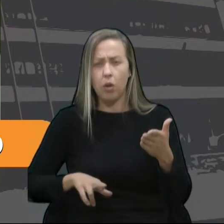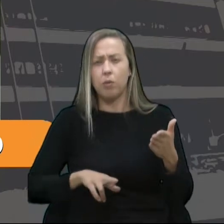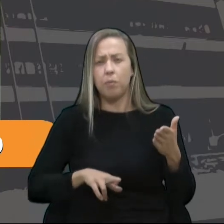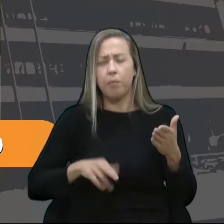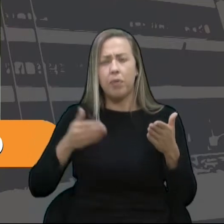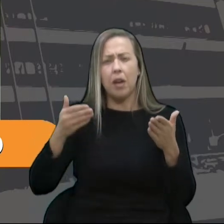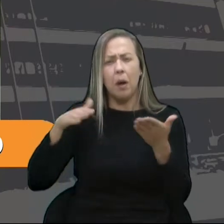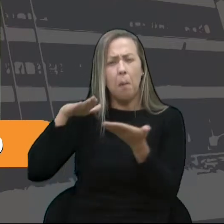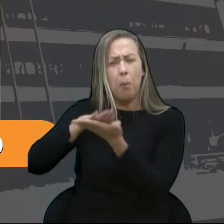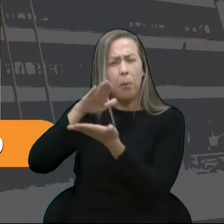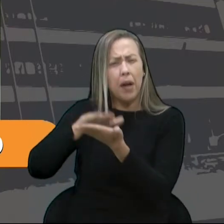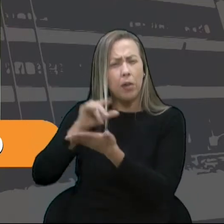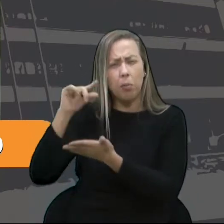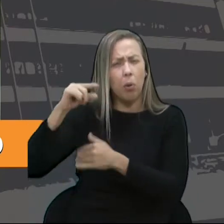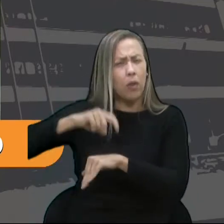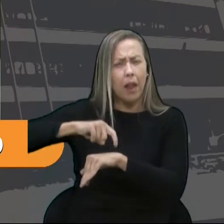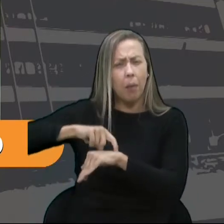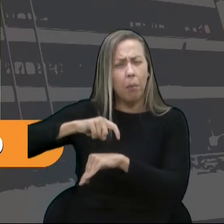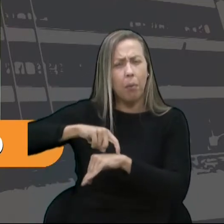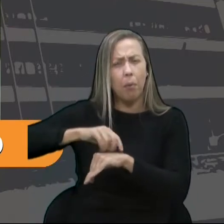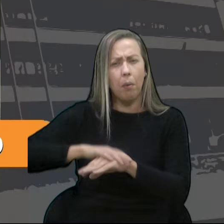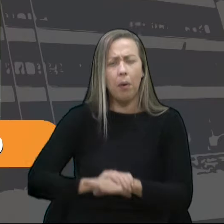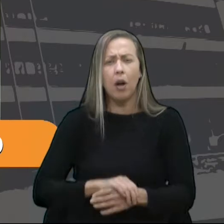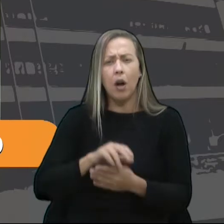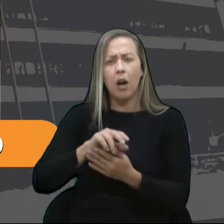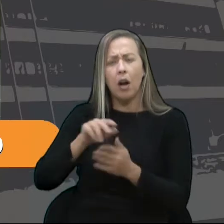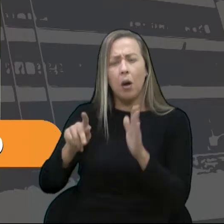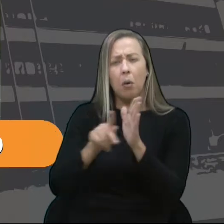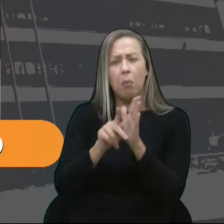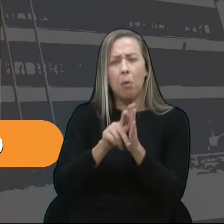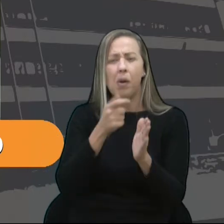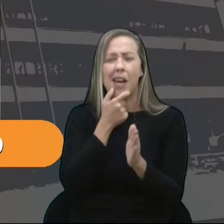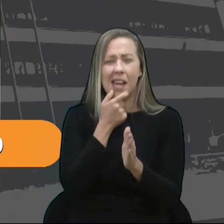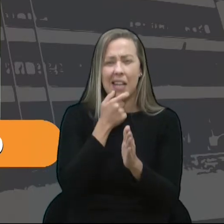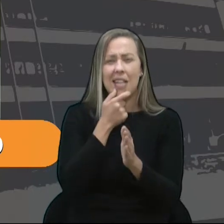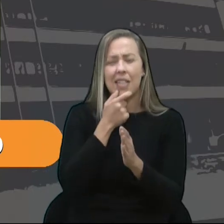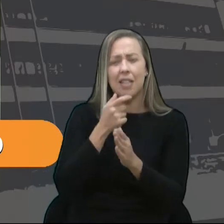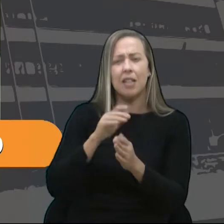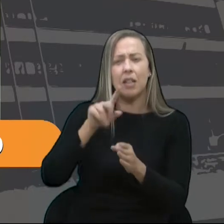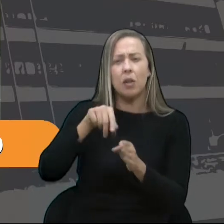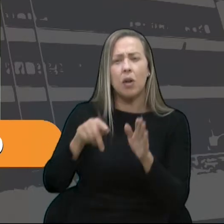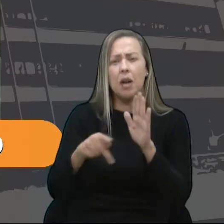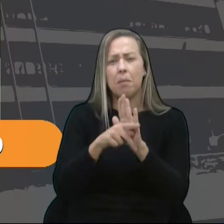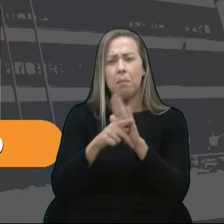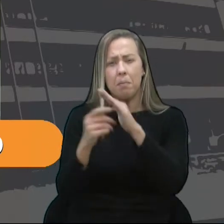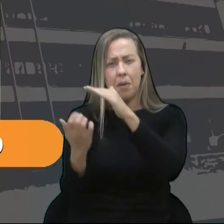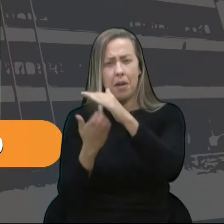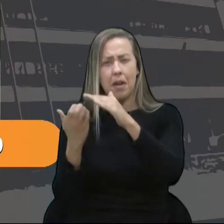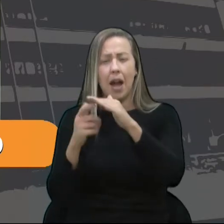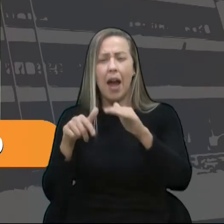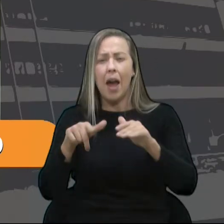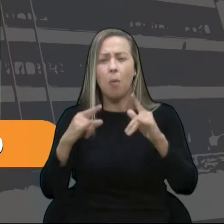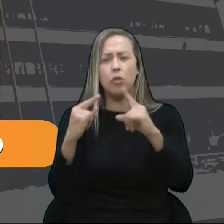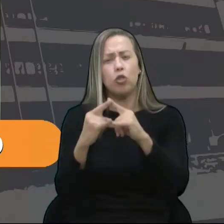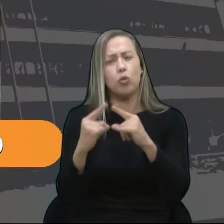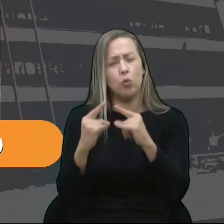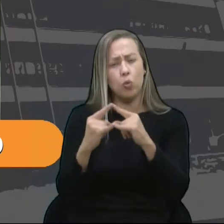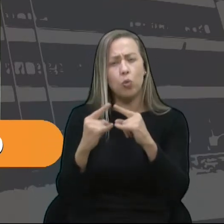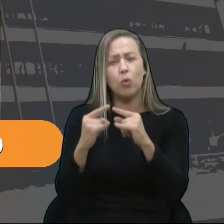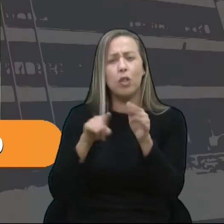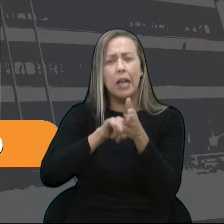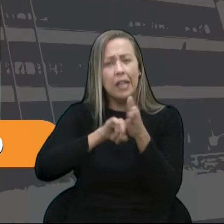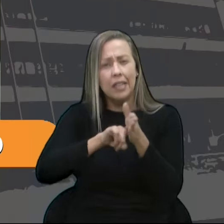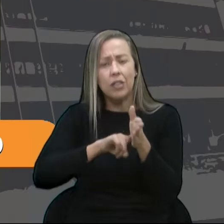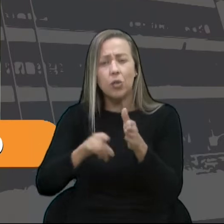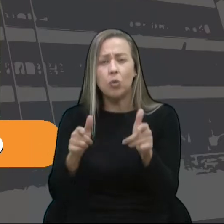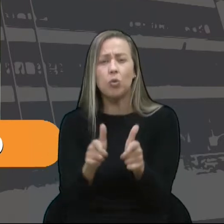saiu recentemente pela Reuters Institute. Reuters Institute é um instituto de estudos